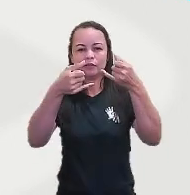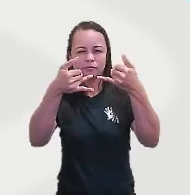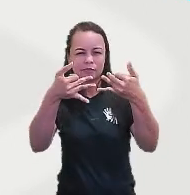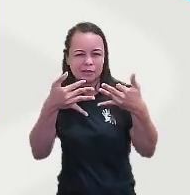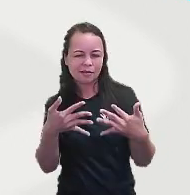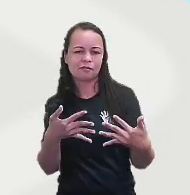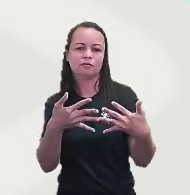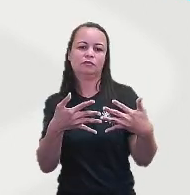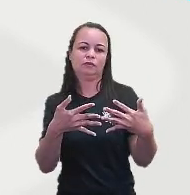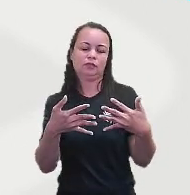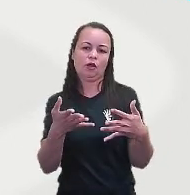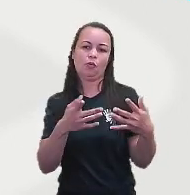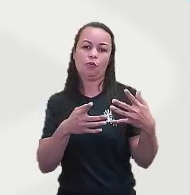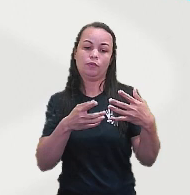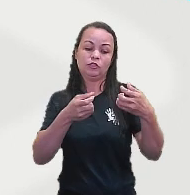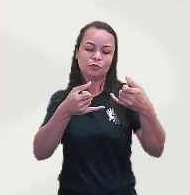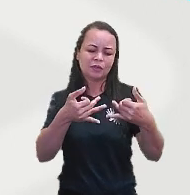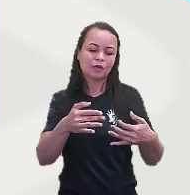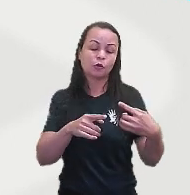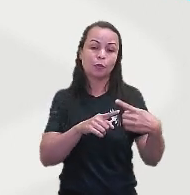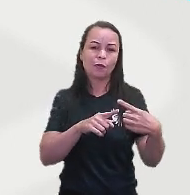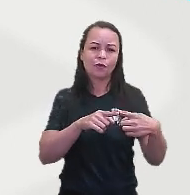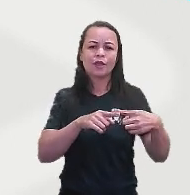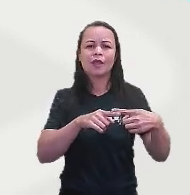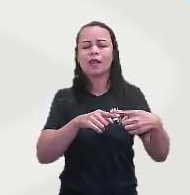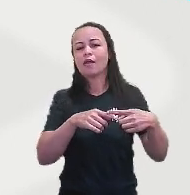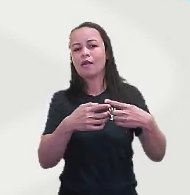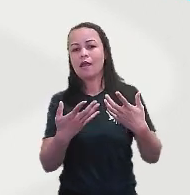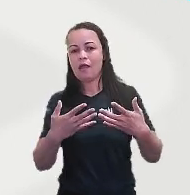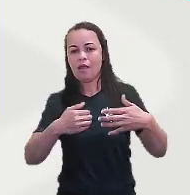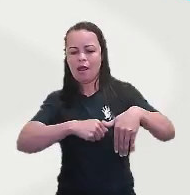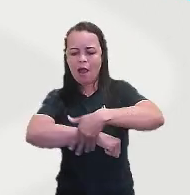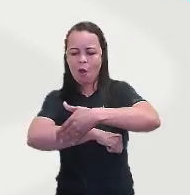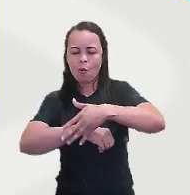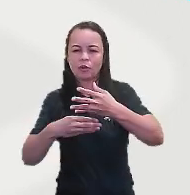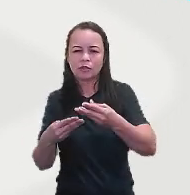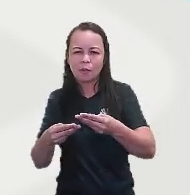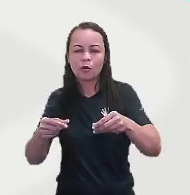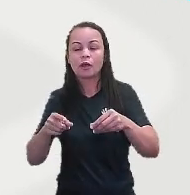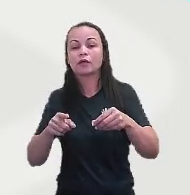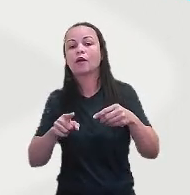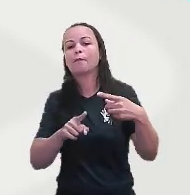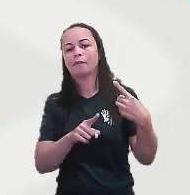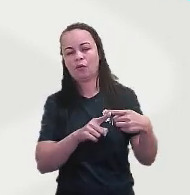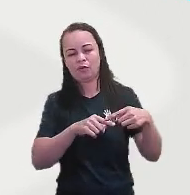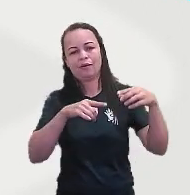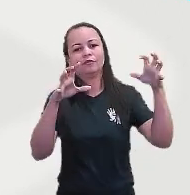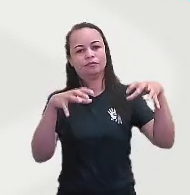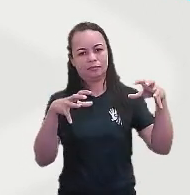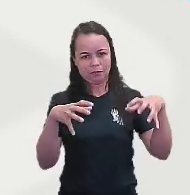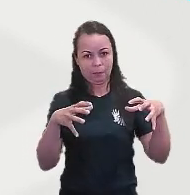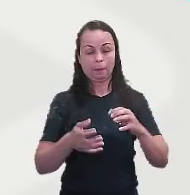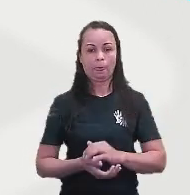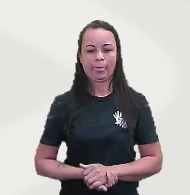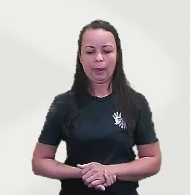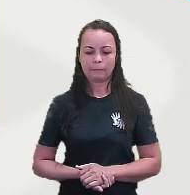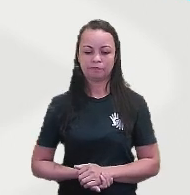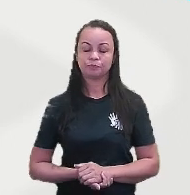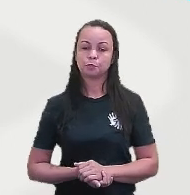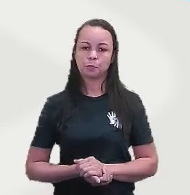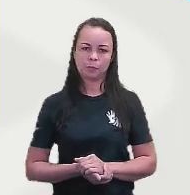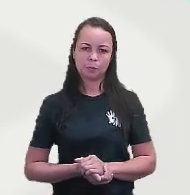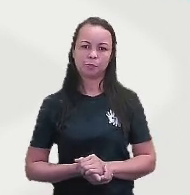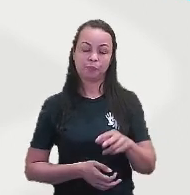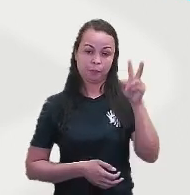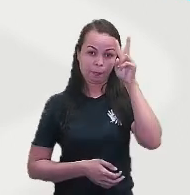né? Explicando por que a rua está molhada. No caso, porque choveu. Então, gente, recapitulando